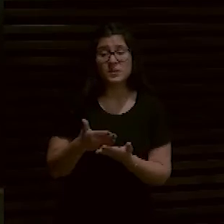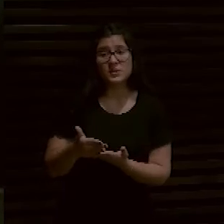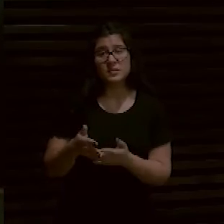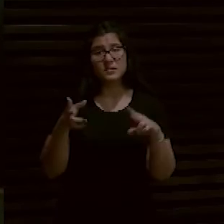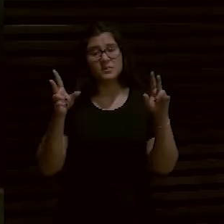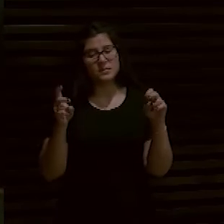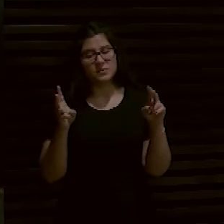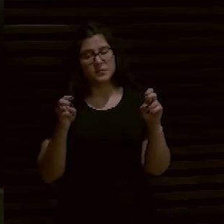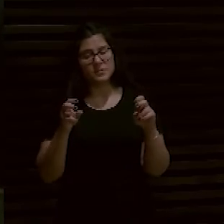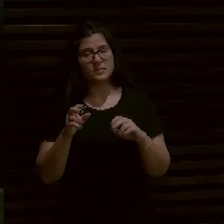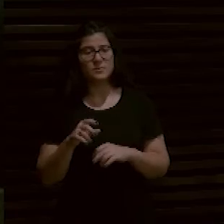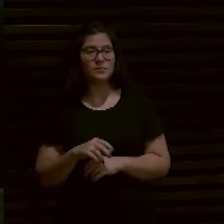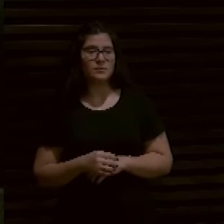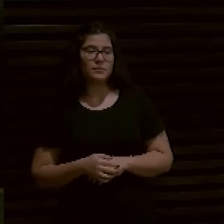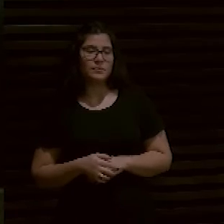respeito